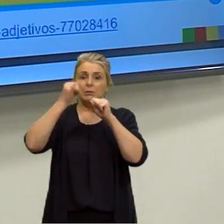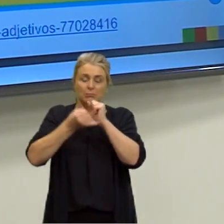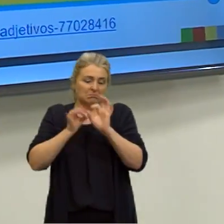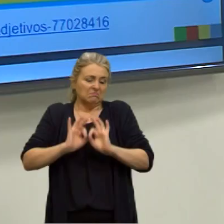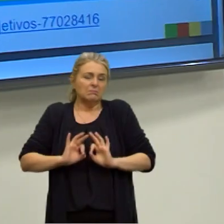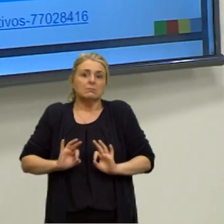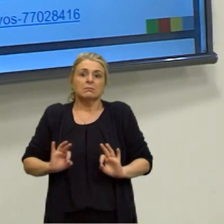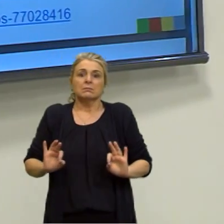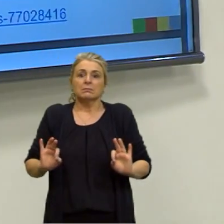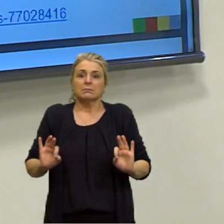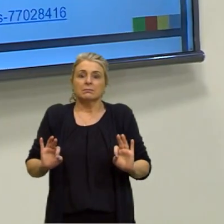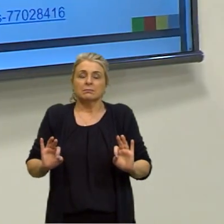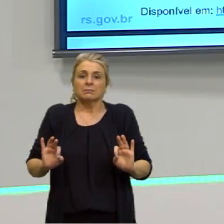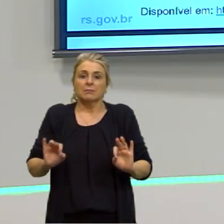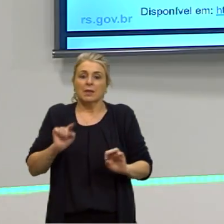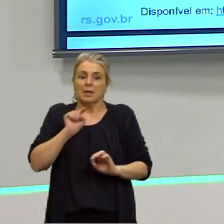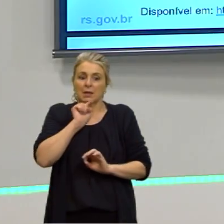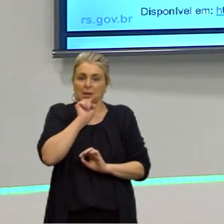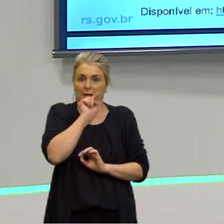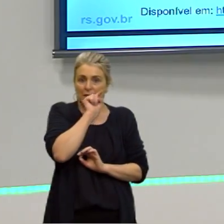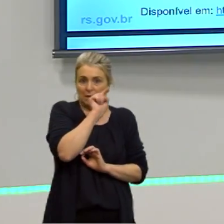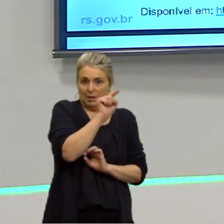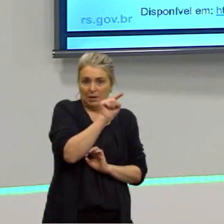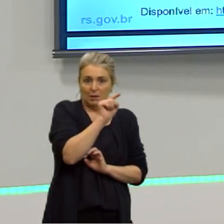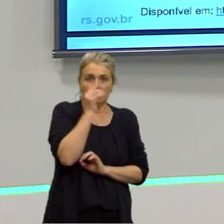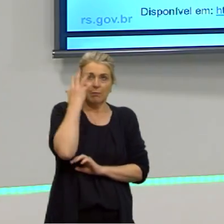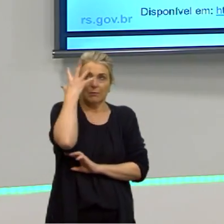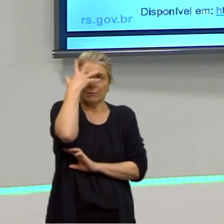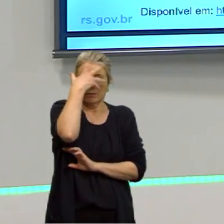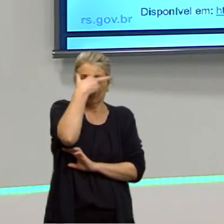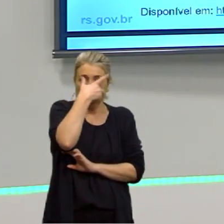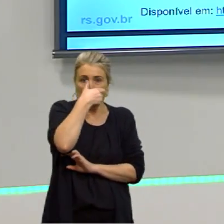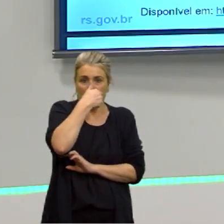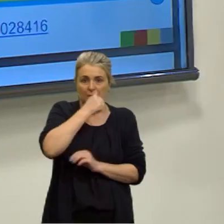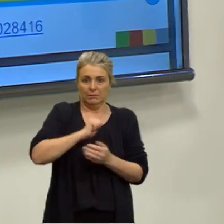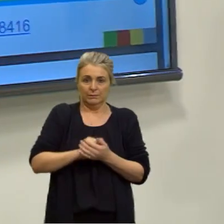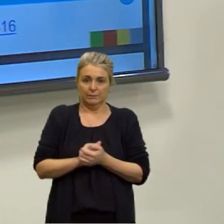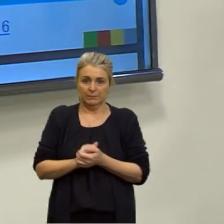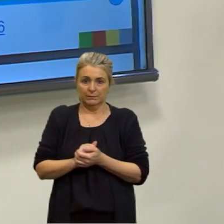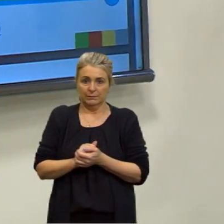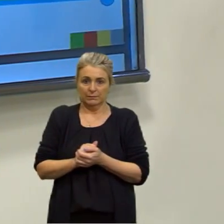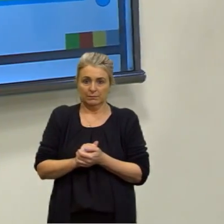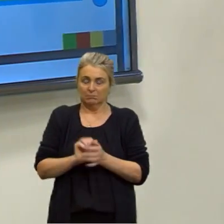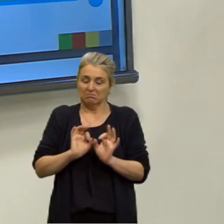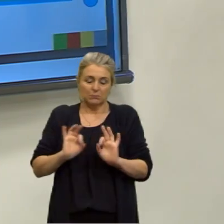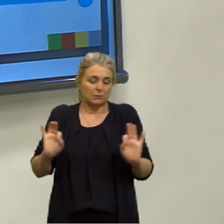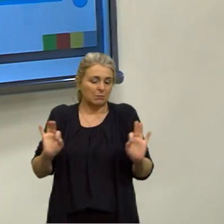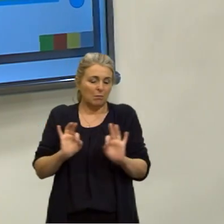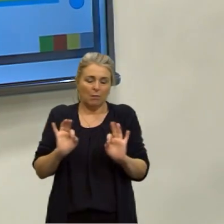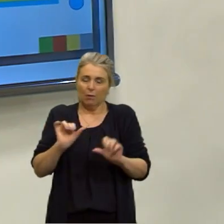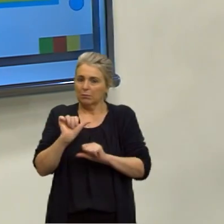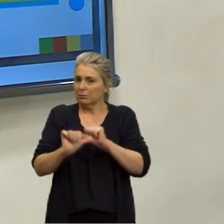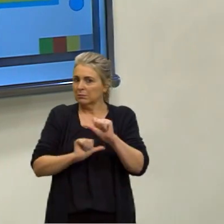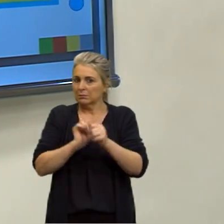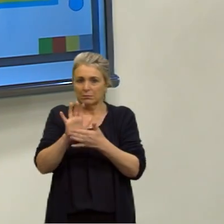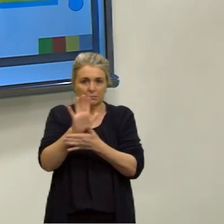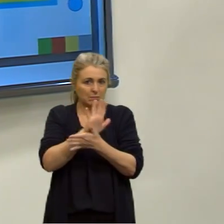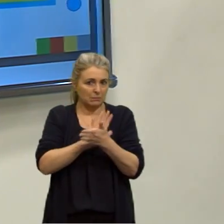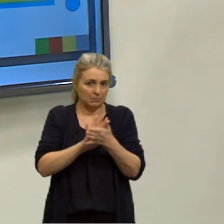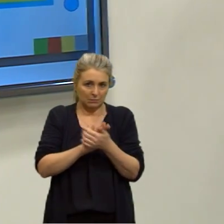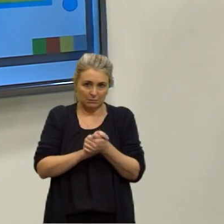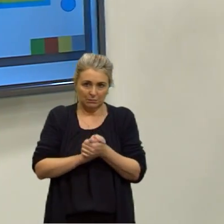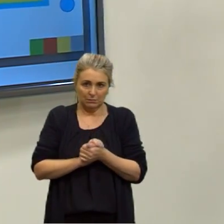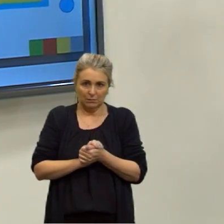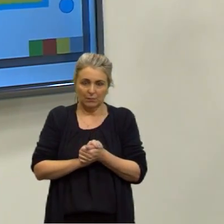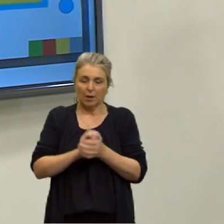normal ele é lindo tranquilo ele é lindo normal não te vi mudança nenhuma